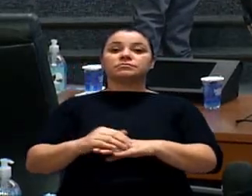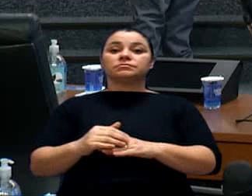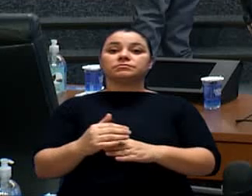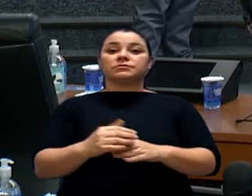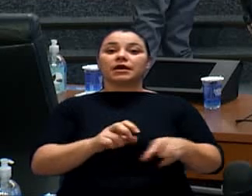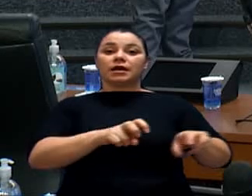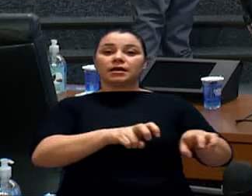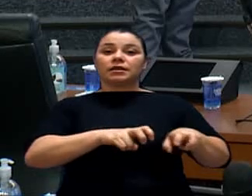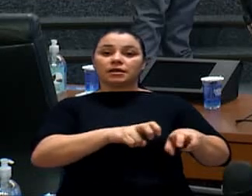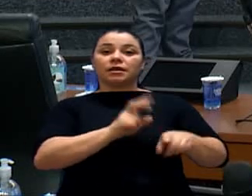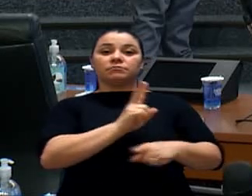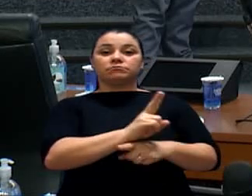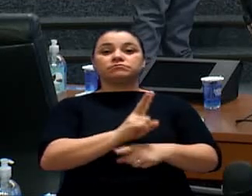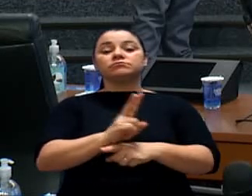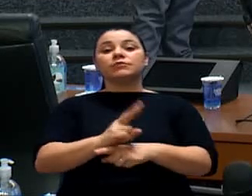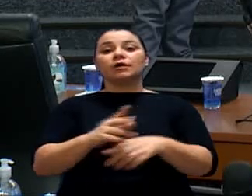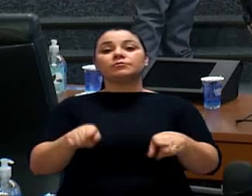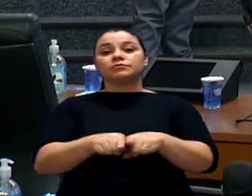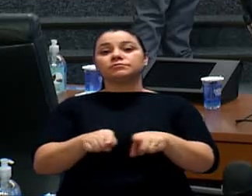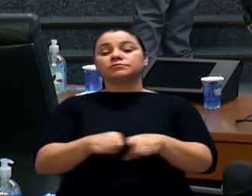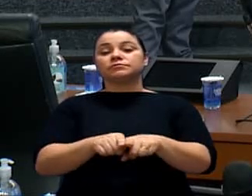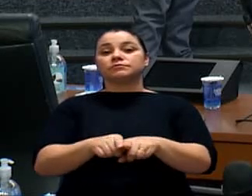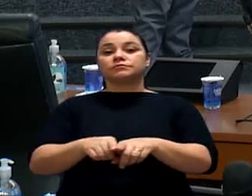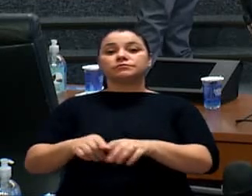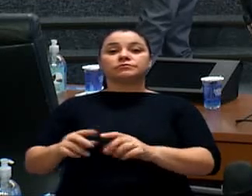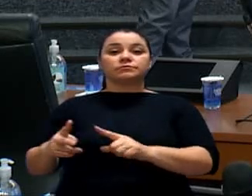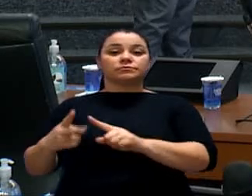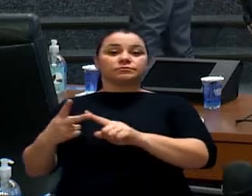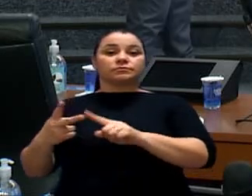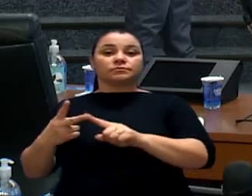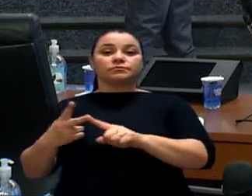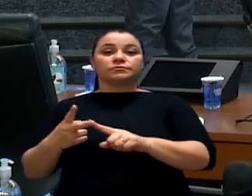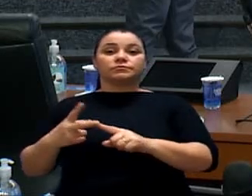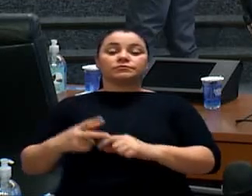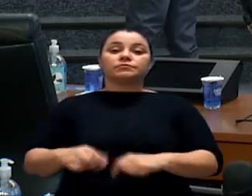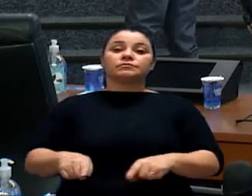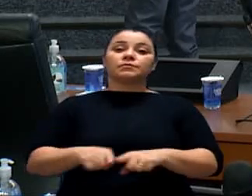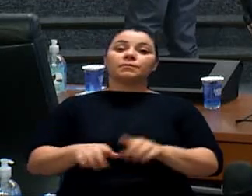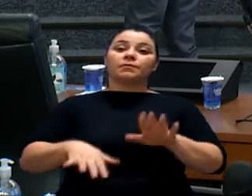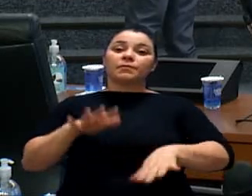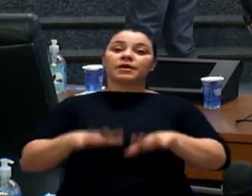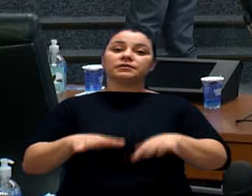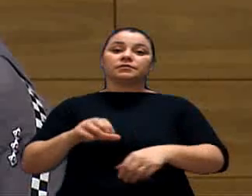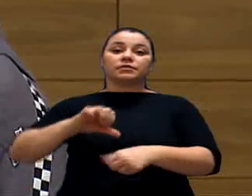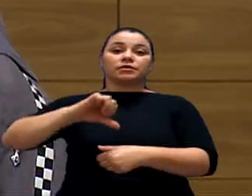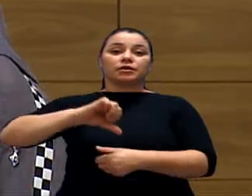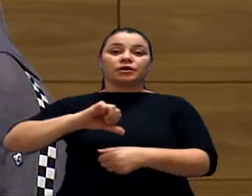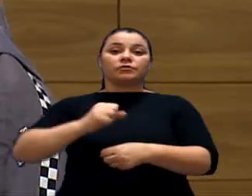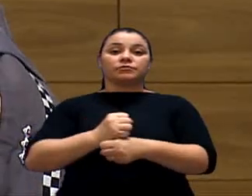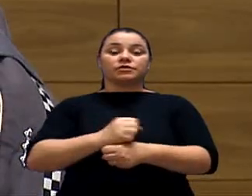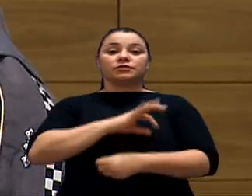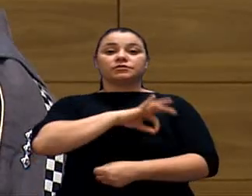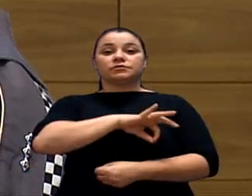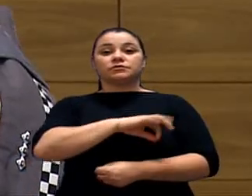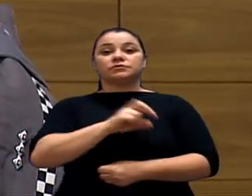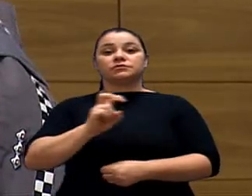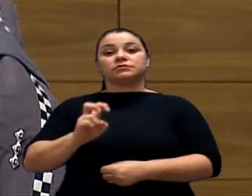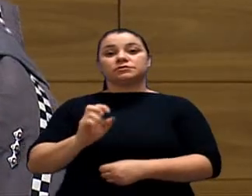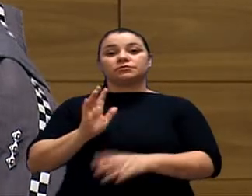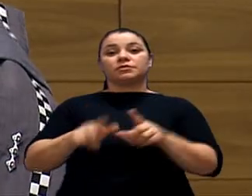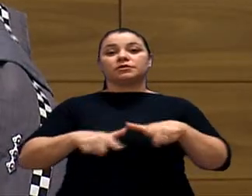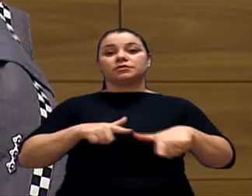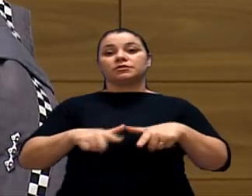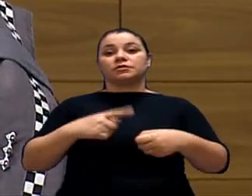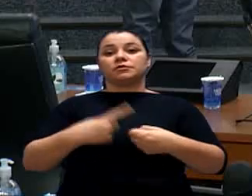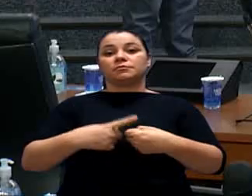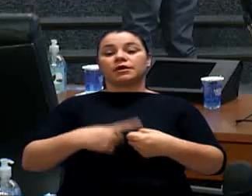sua companhia temos o cabo PM Rodolfo Batim de Pontes, tem 9 anos de polícia e há 5 anos trabalha em